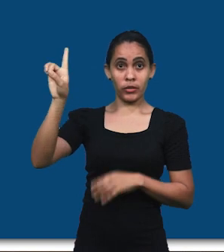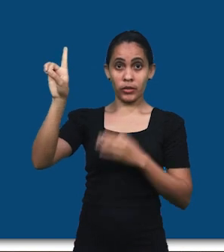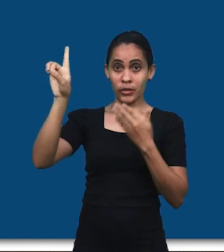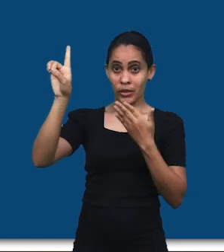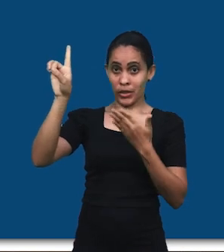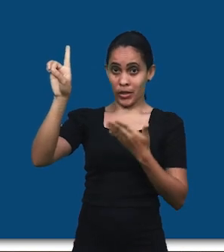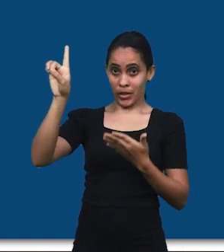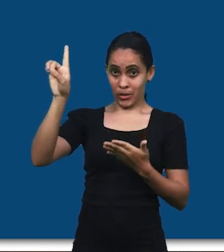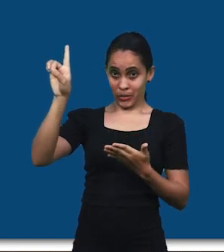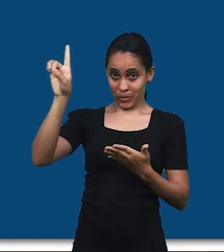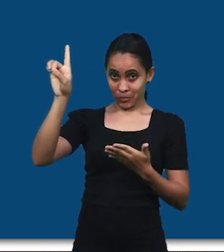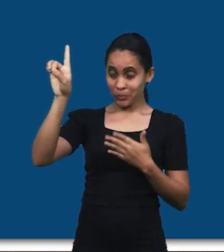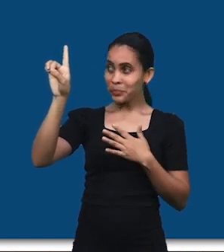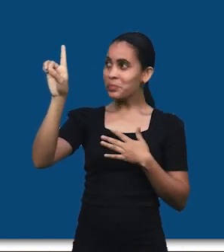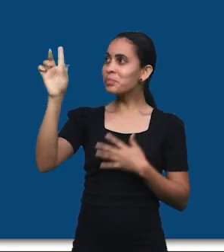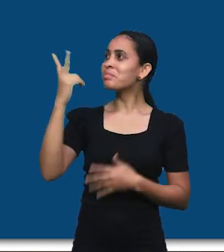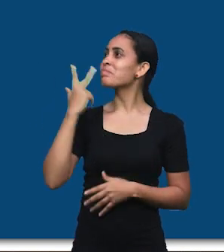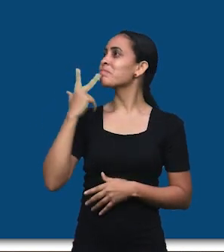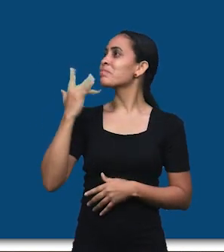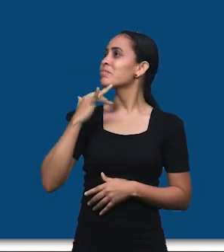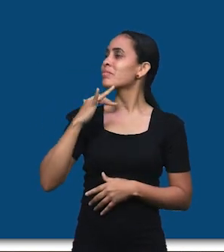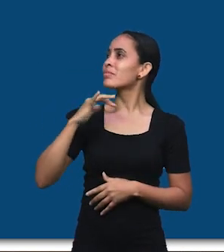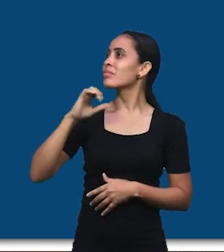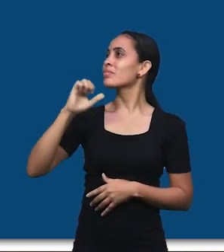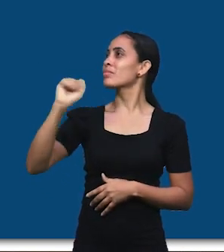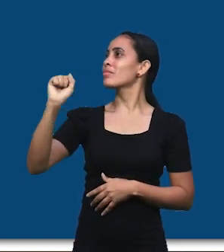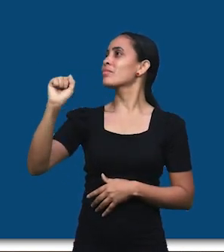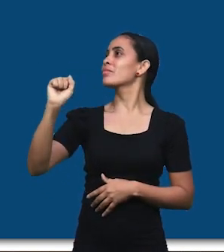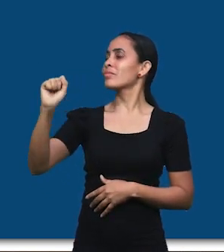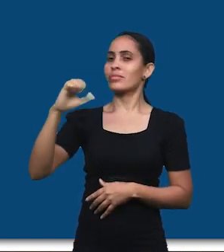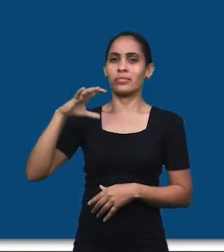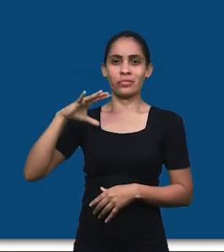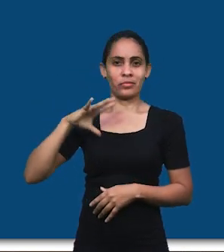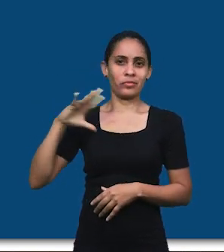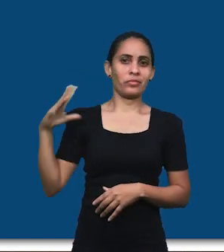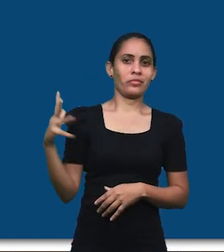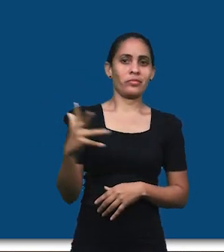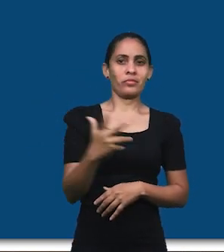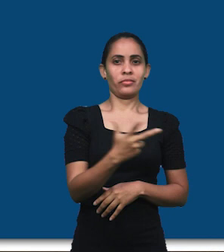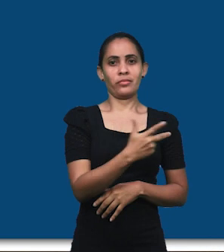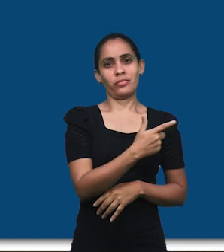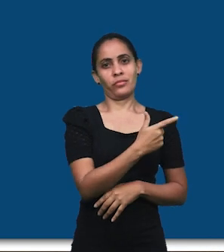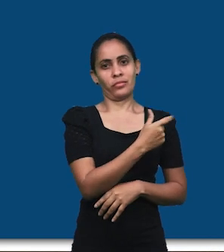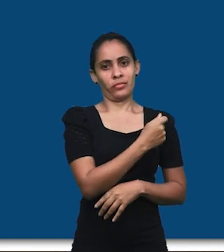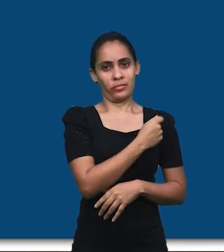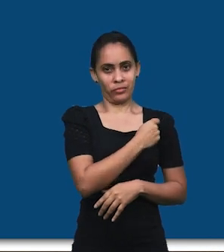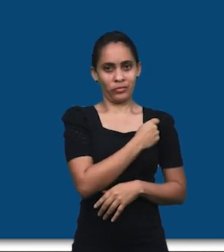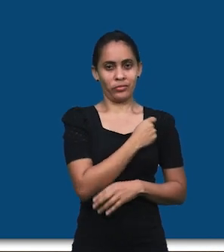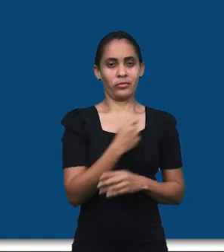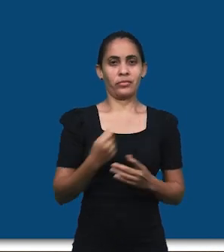Salvador, ó Deus, meu Pai e